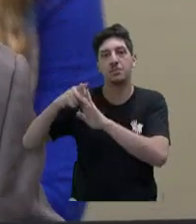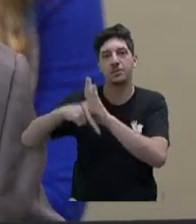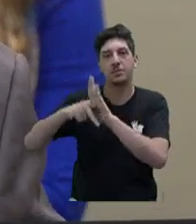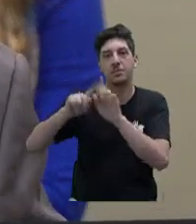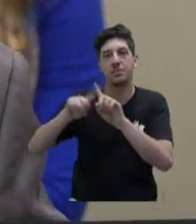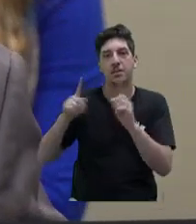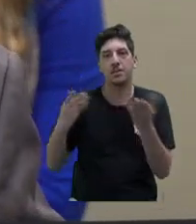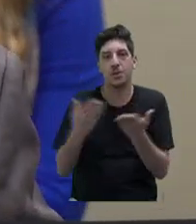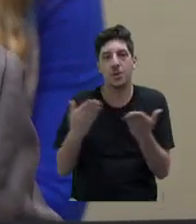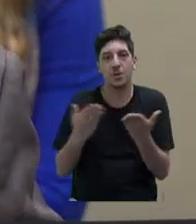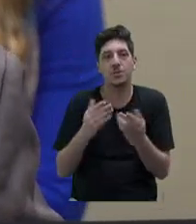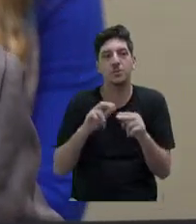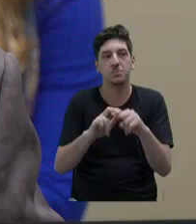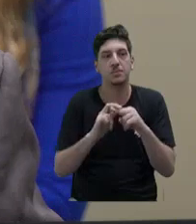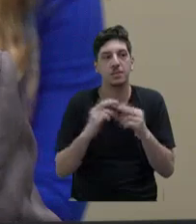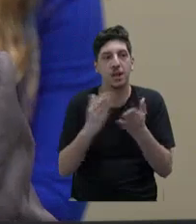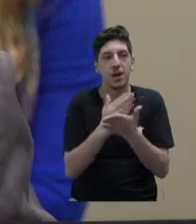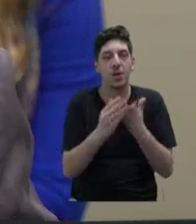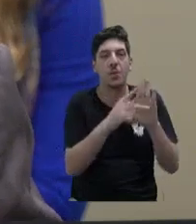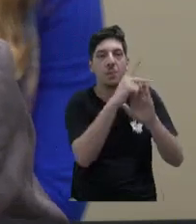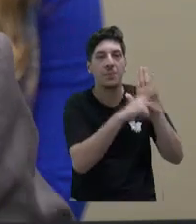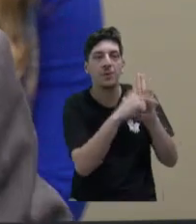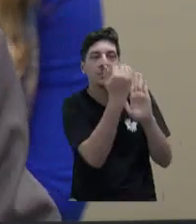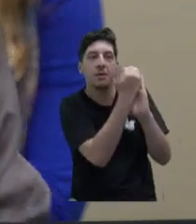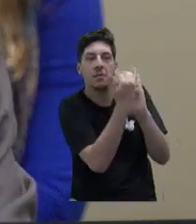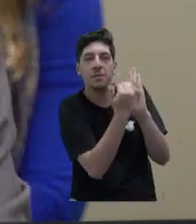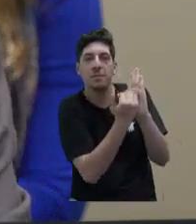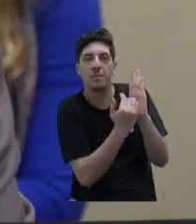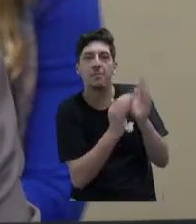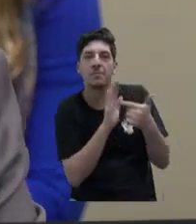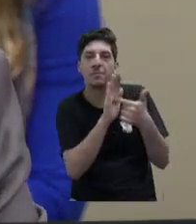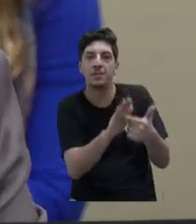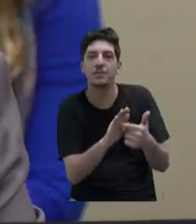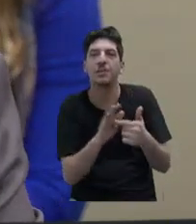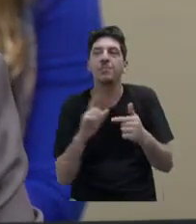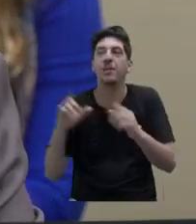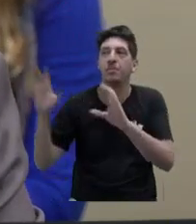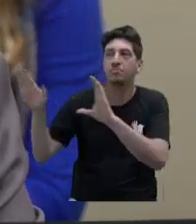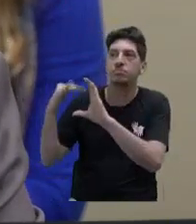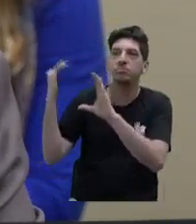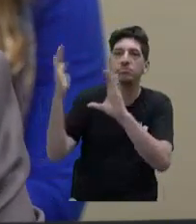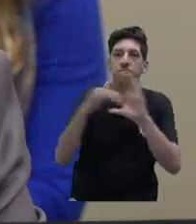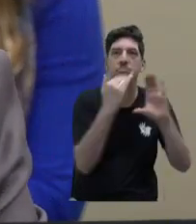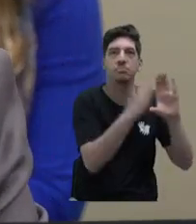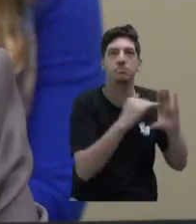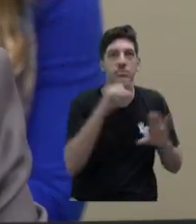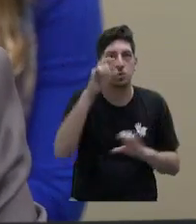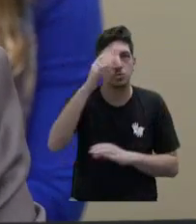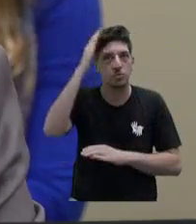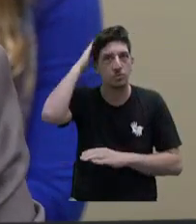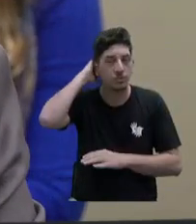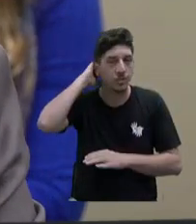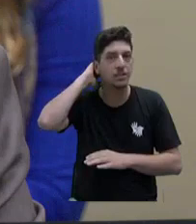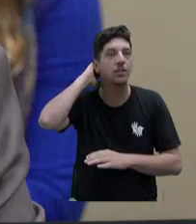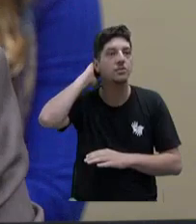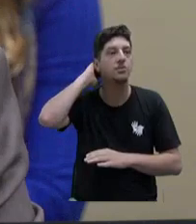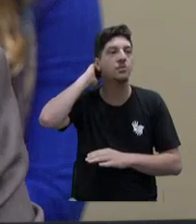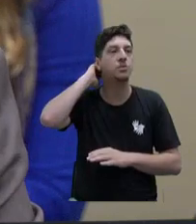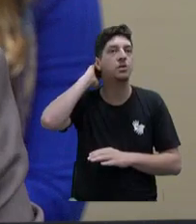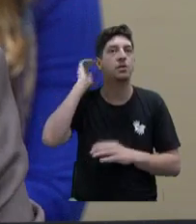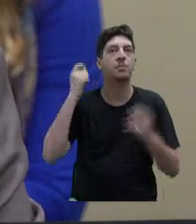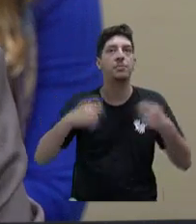hoje, em função de alguns projetos aqui que foram enviados pelo governador, nós tivemos que